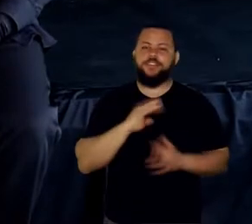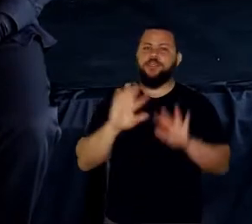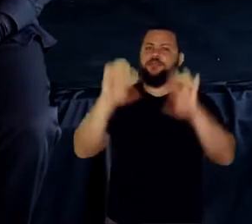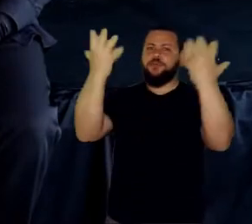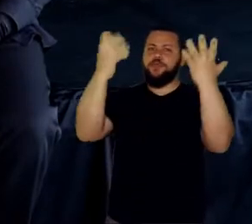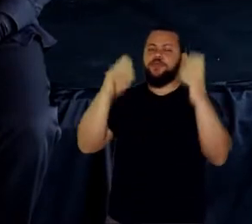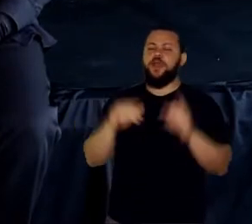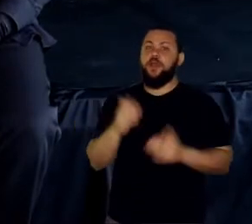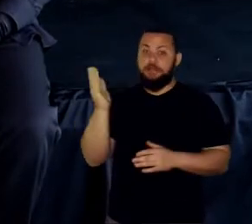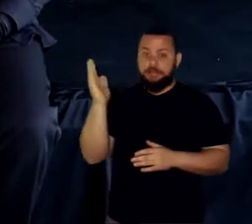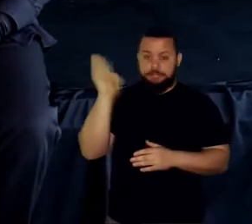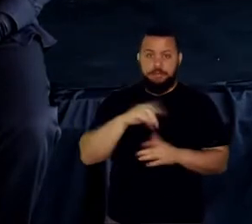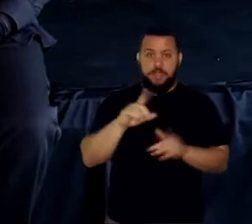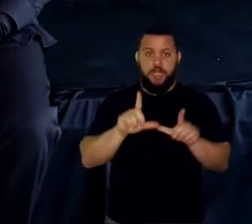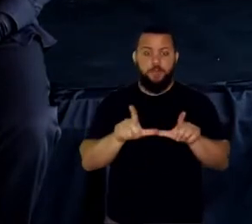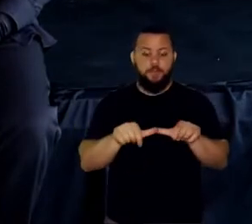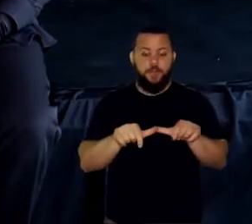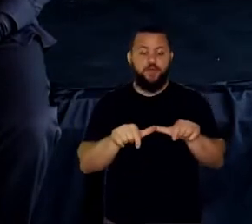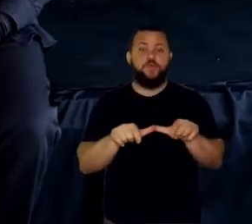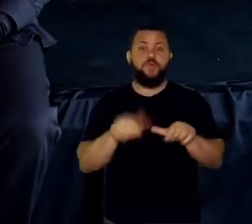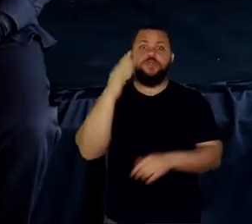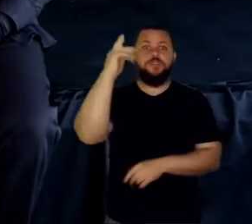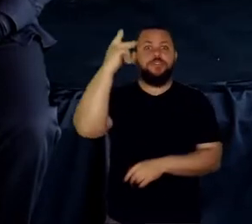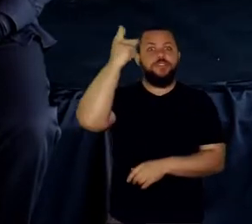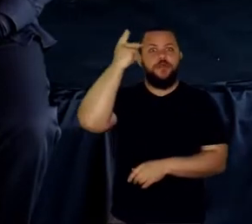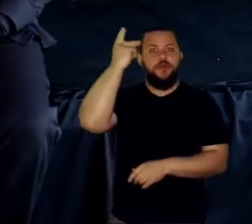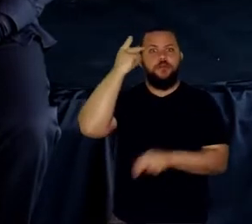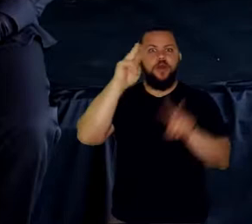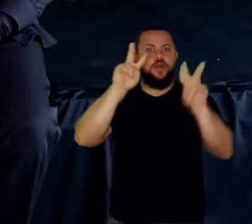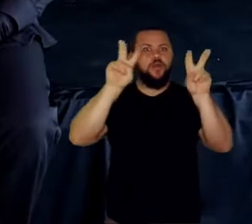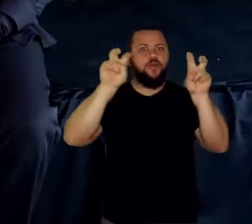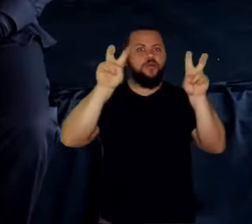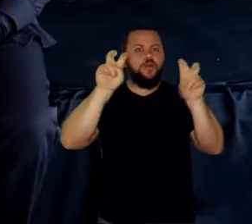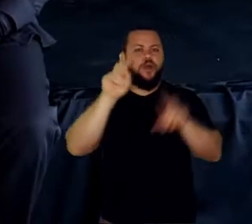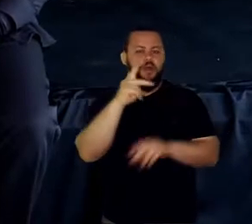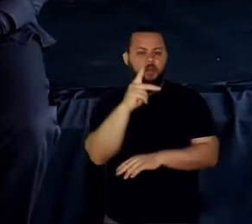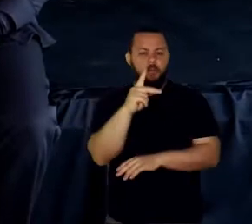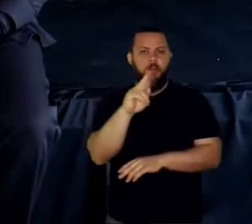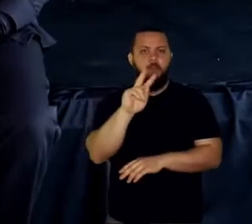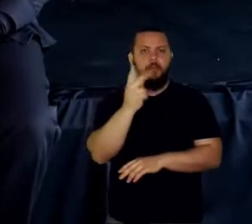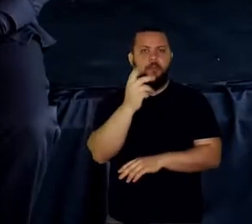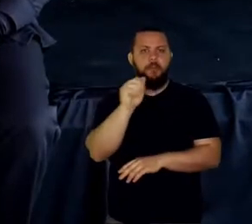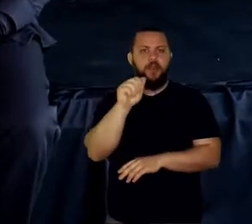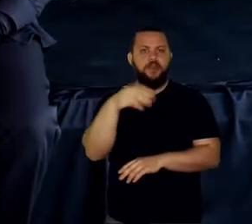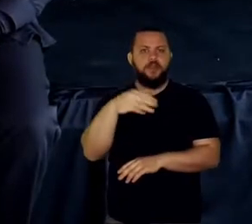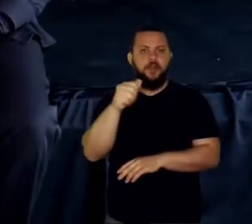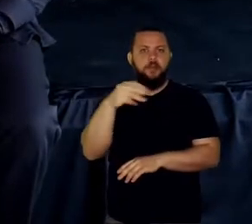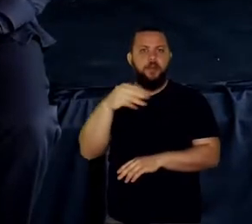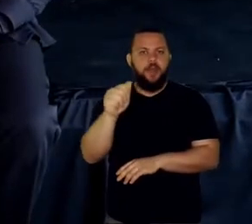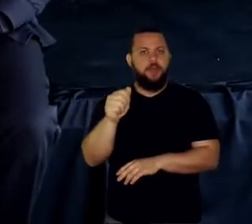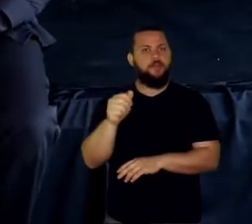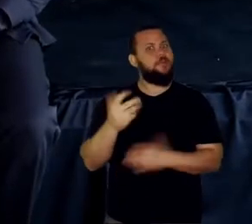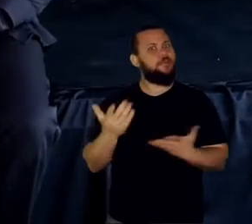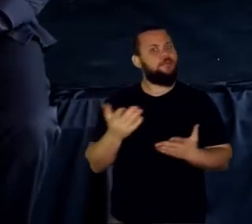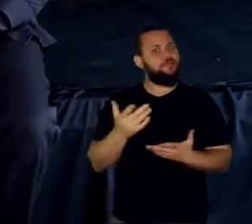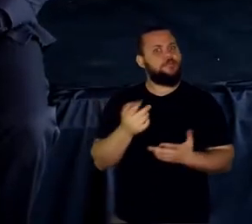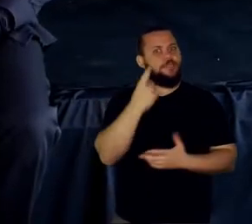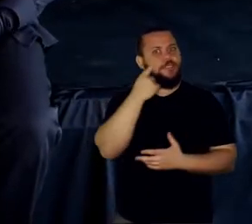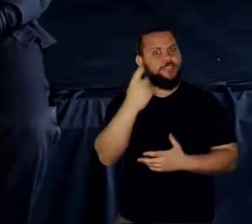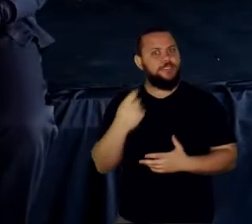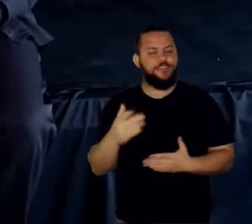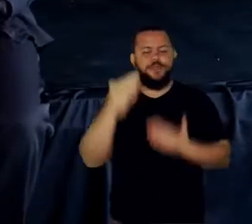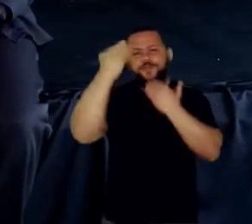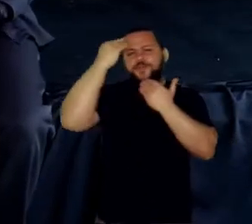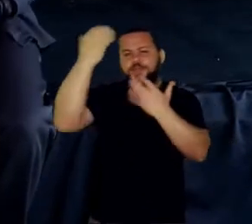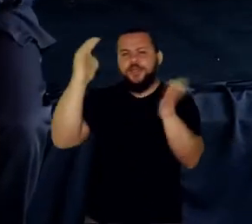São Paulo, também com o tema Pachamama. Obrigada, audiência. Obrigada, equipe.